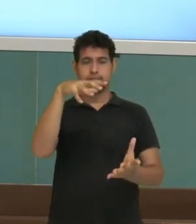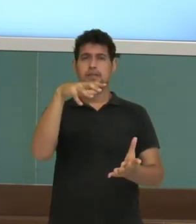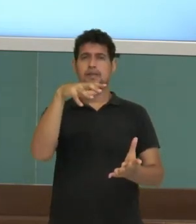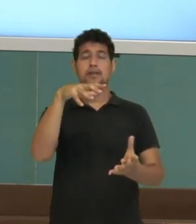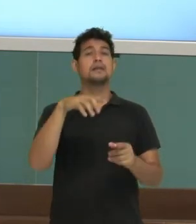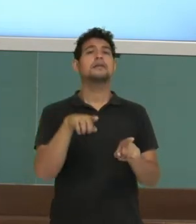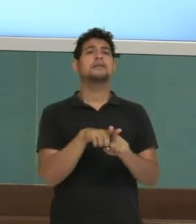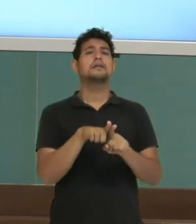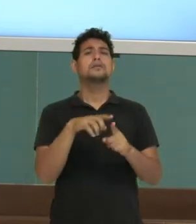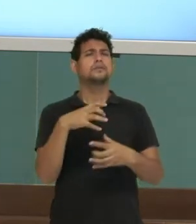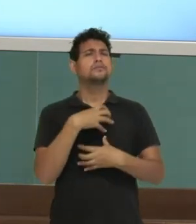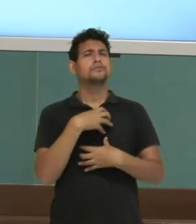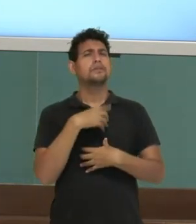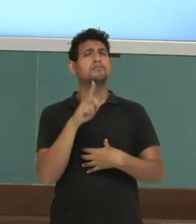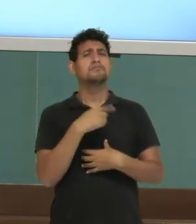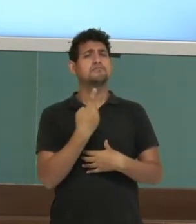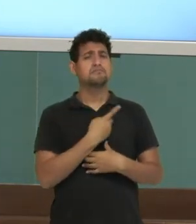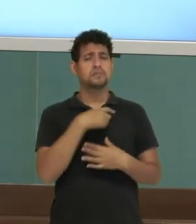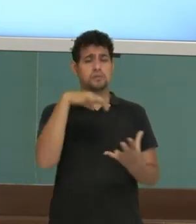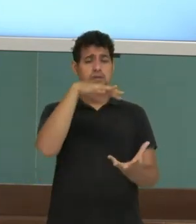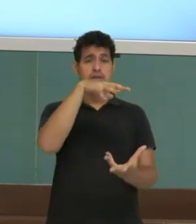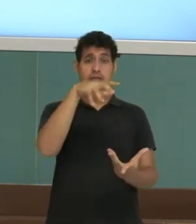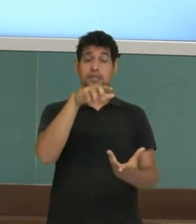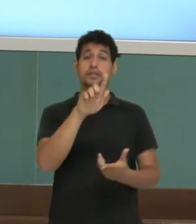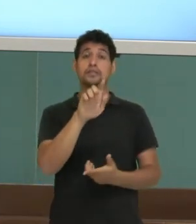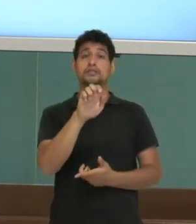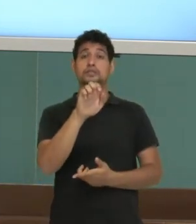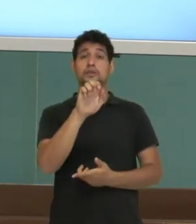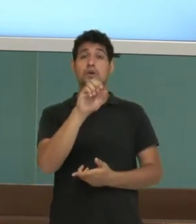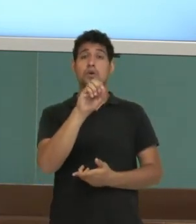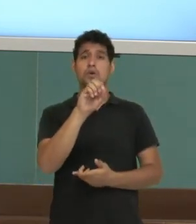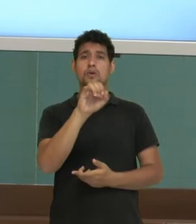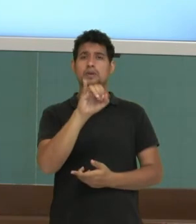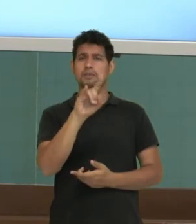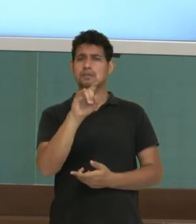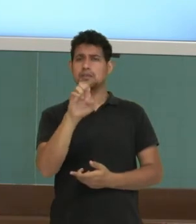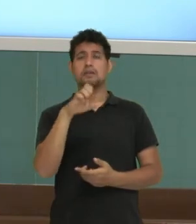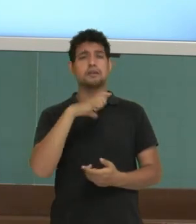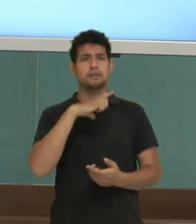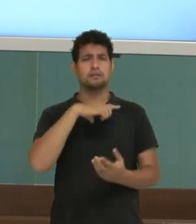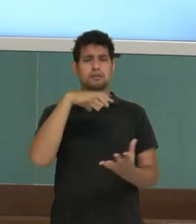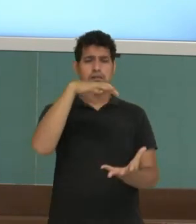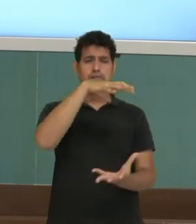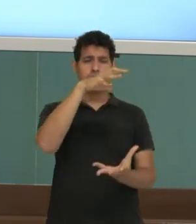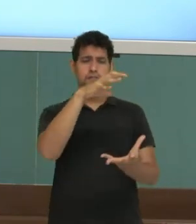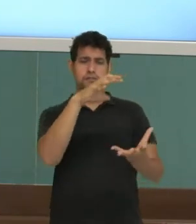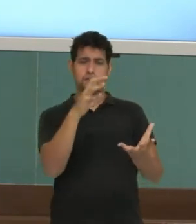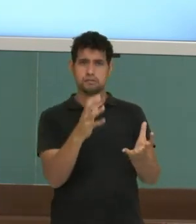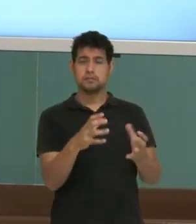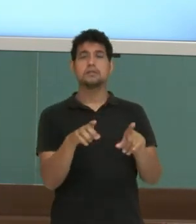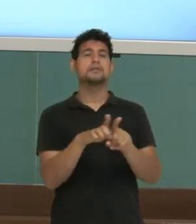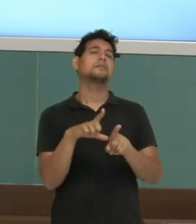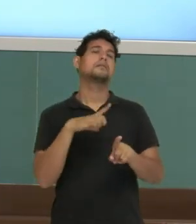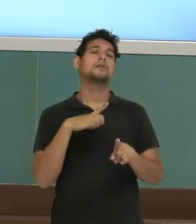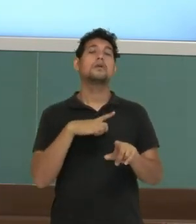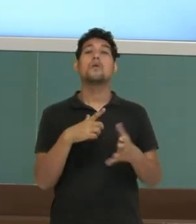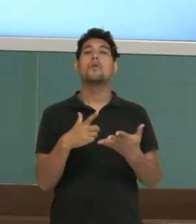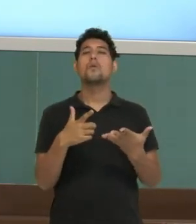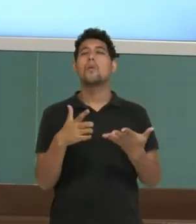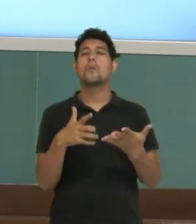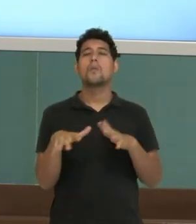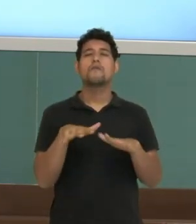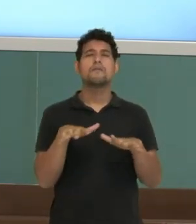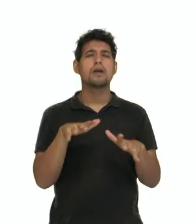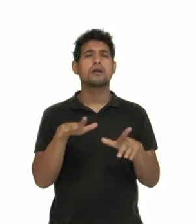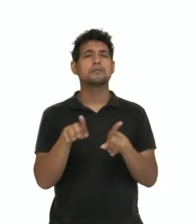O próprio formato do nosso planeta, que é geoide, então ele apresenta uma curvatura, e também o movimento,